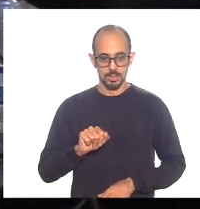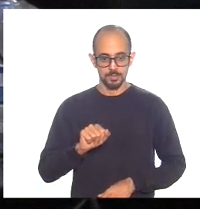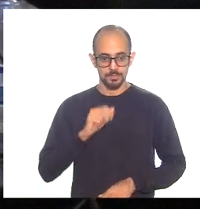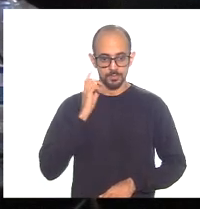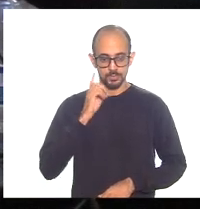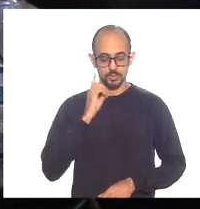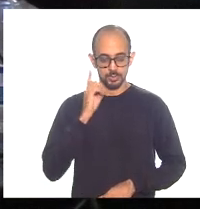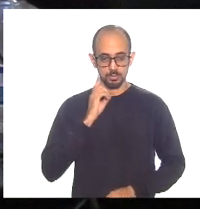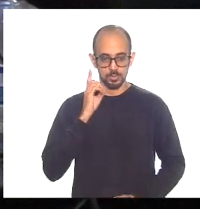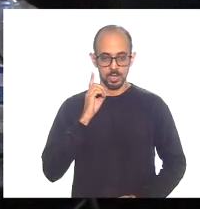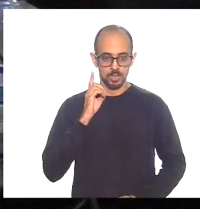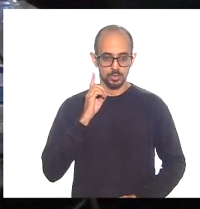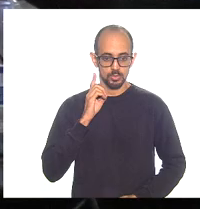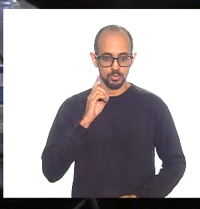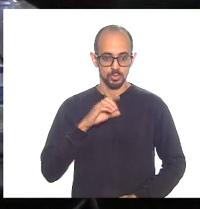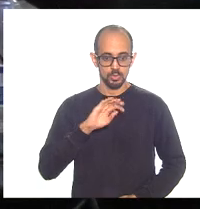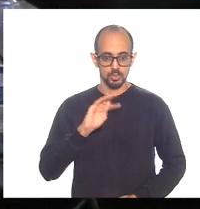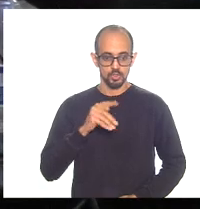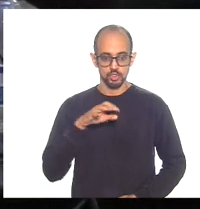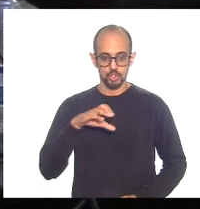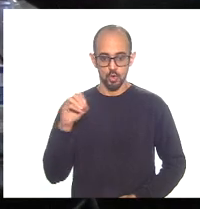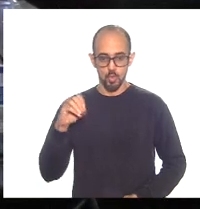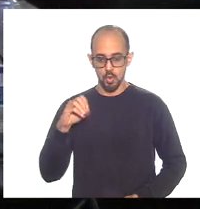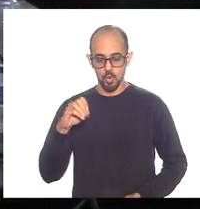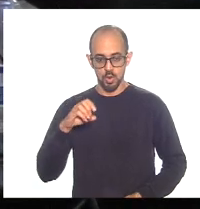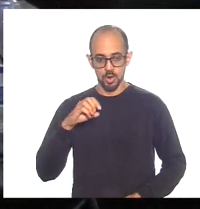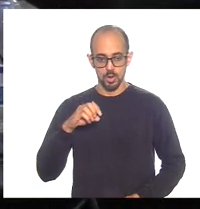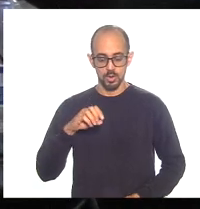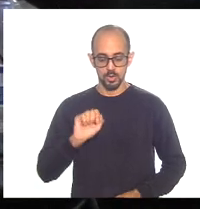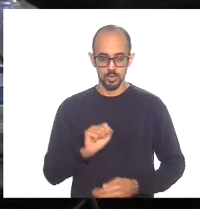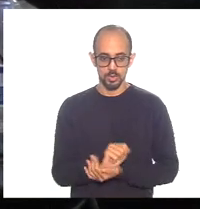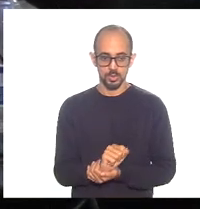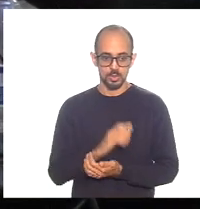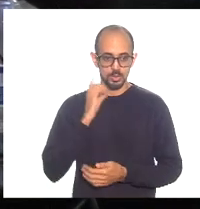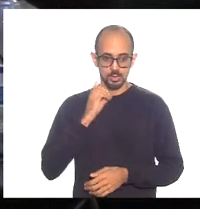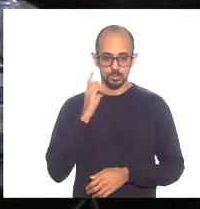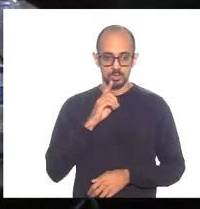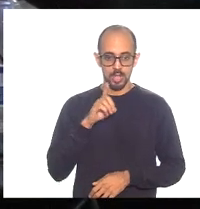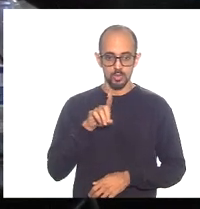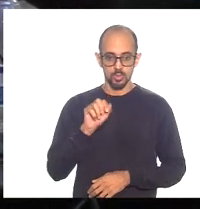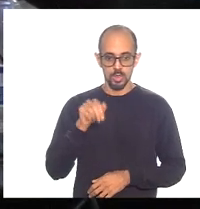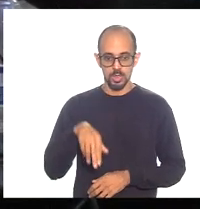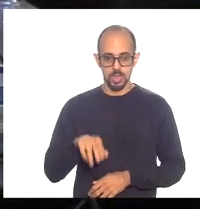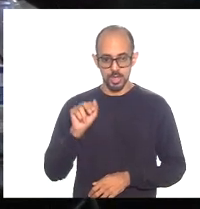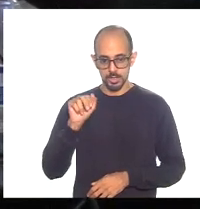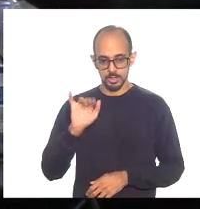Deputado Chiquinho da Mangueira. Deputada Dani Monteiro.